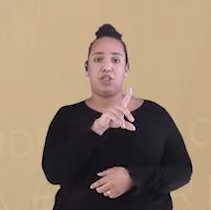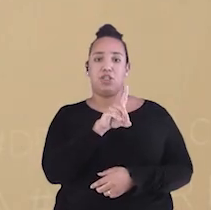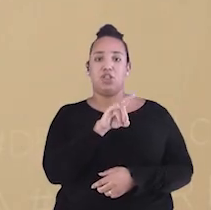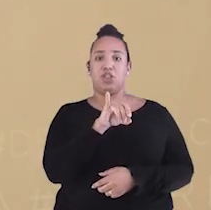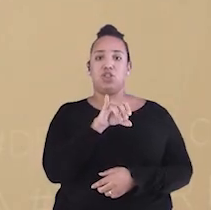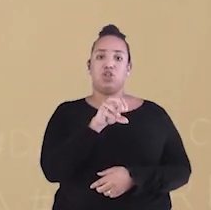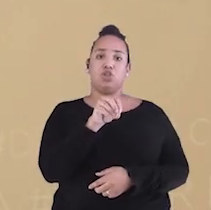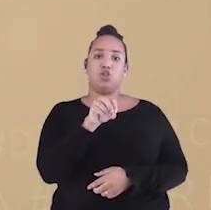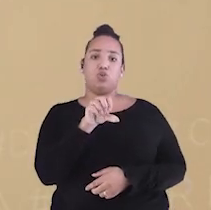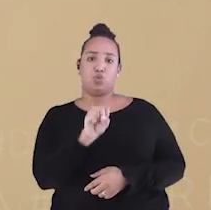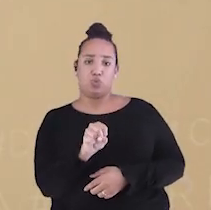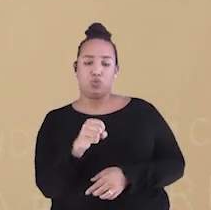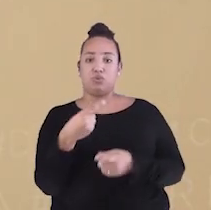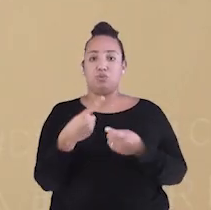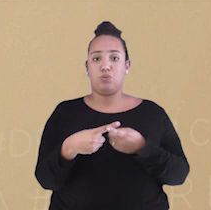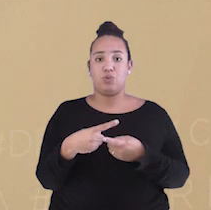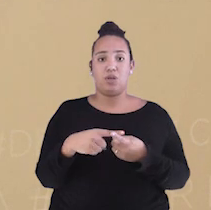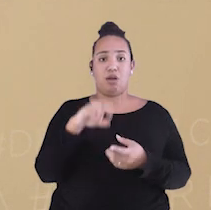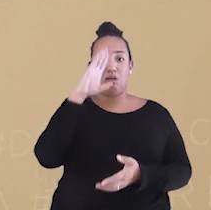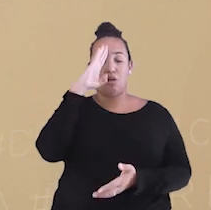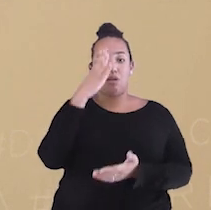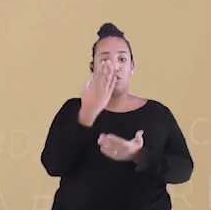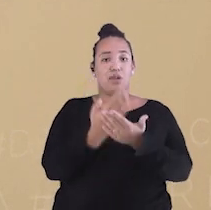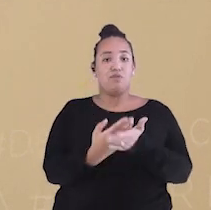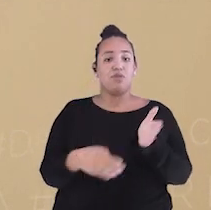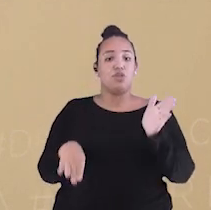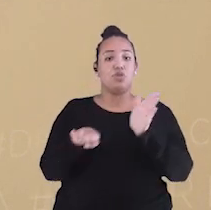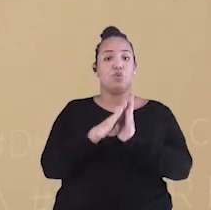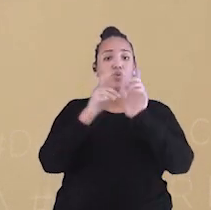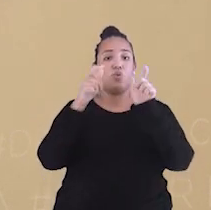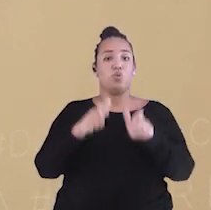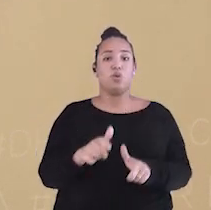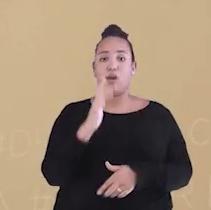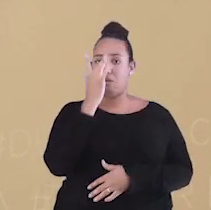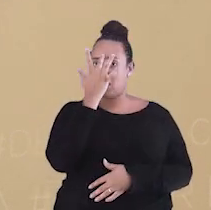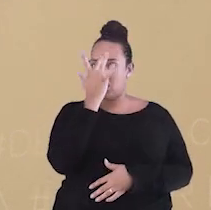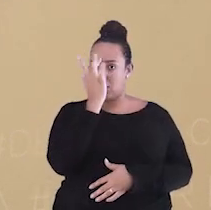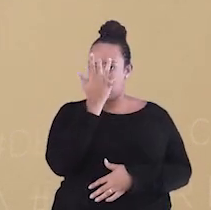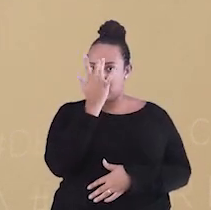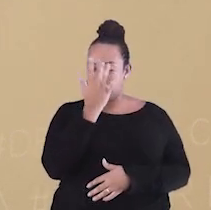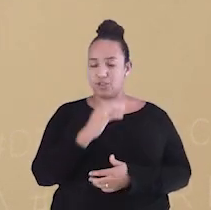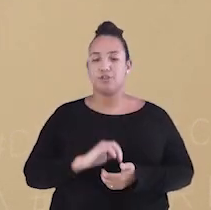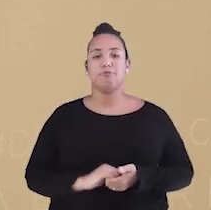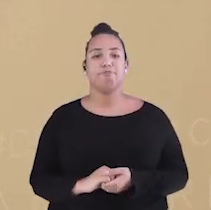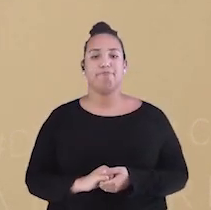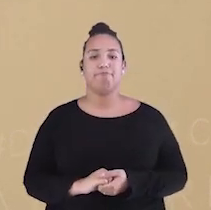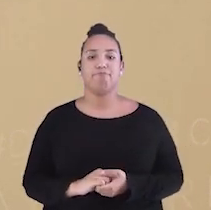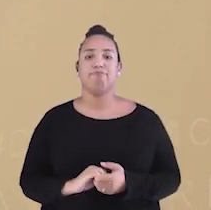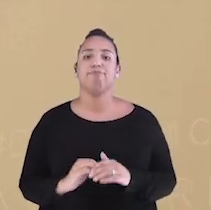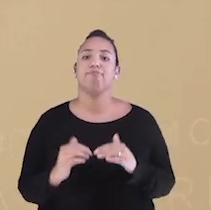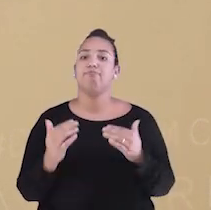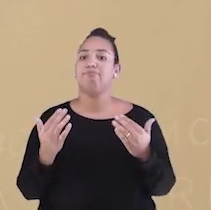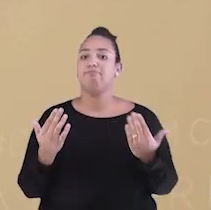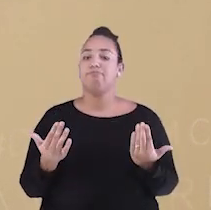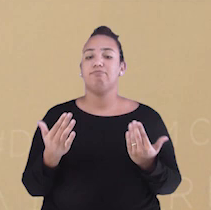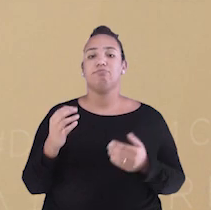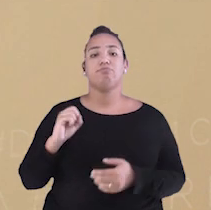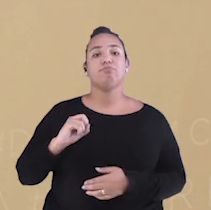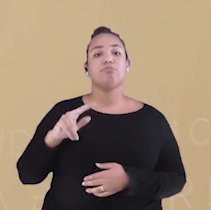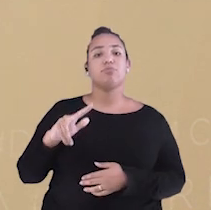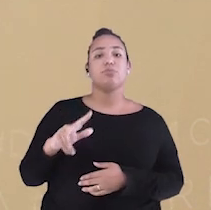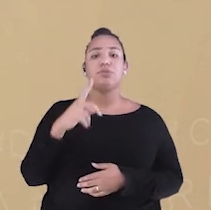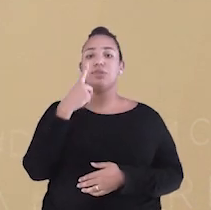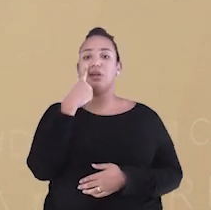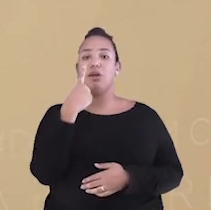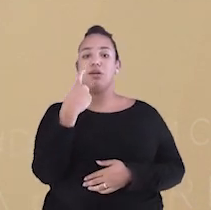pois acreditavam que haviam chegado nas Índias. Era o intuito dos colonizadores portugueses, assim